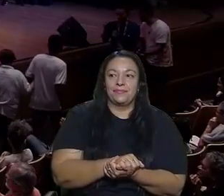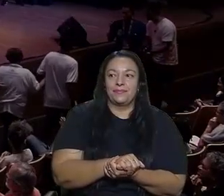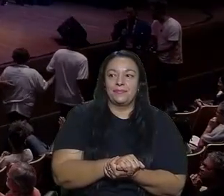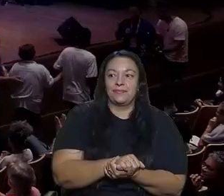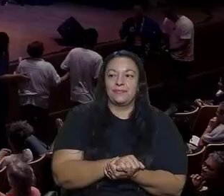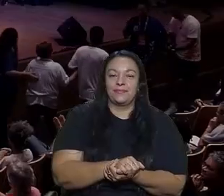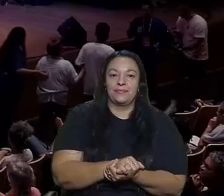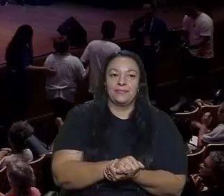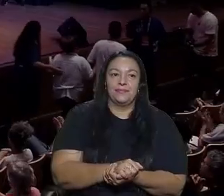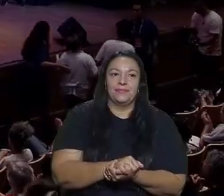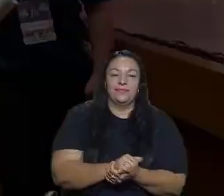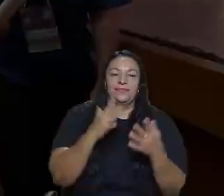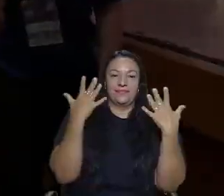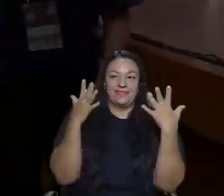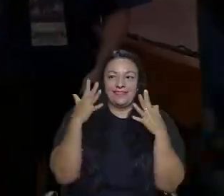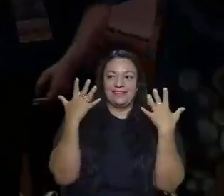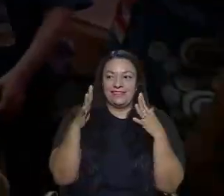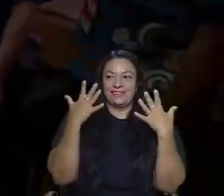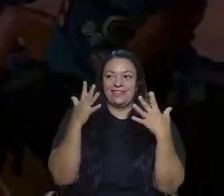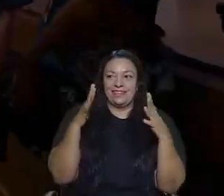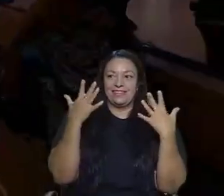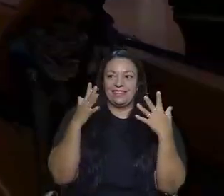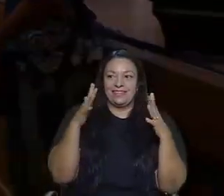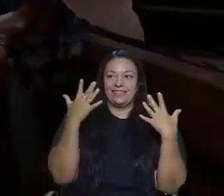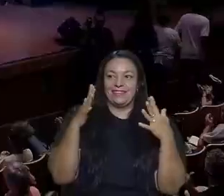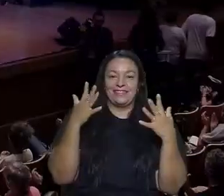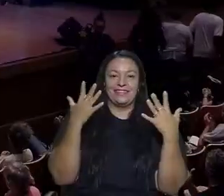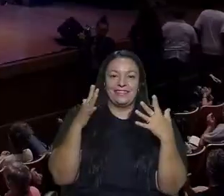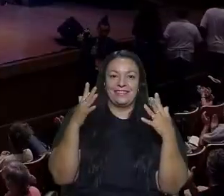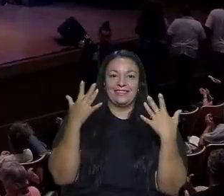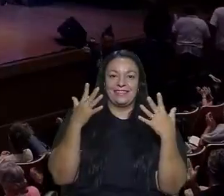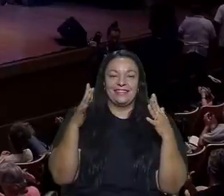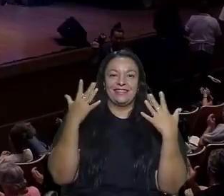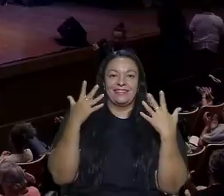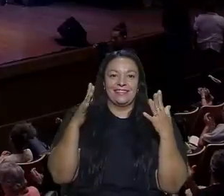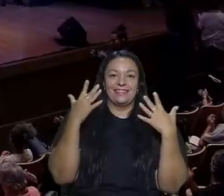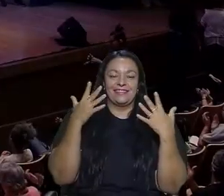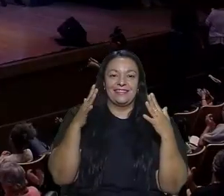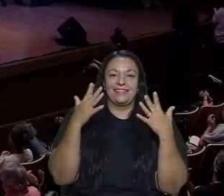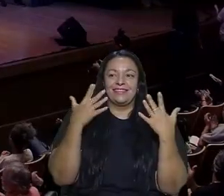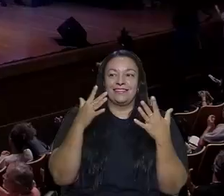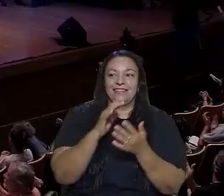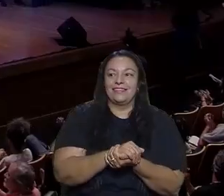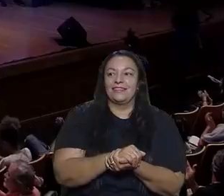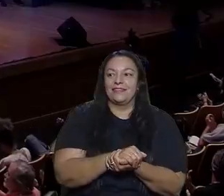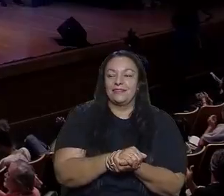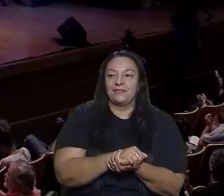Vamos aplaudi-lo, ele está vindo com a professora, Vera Lúcia Alves.